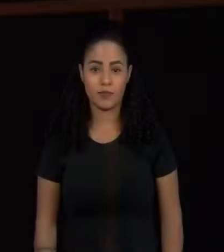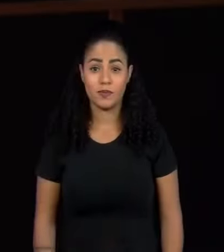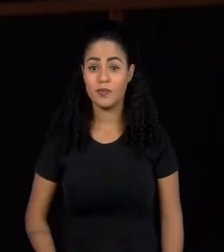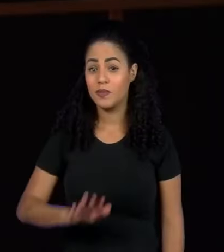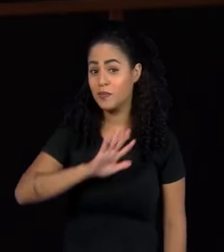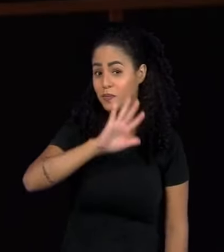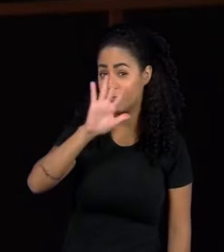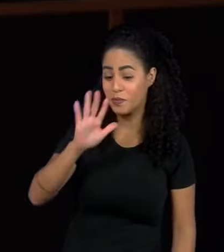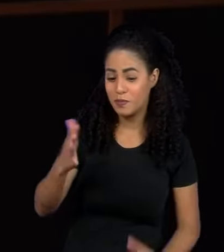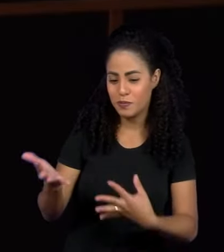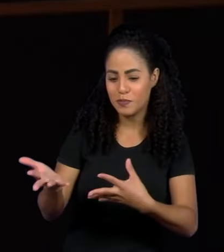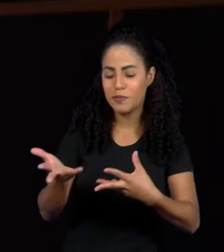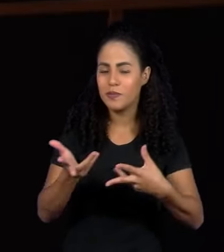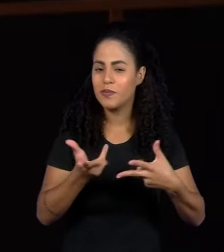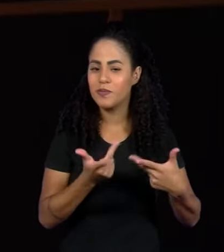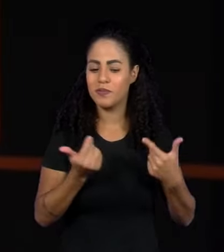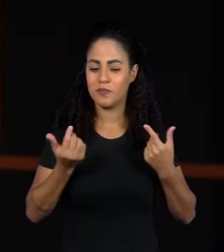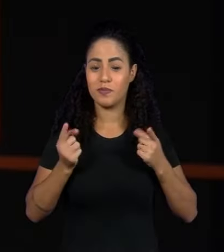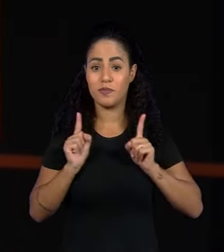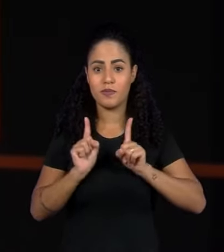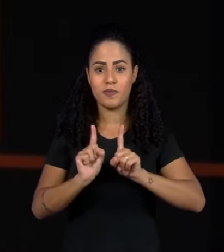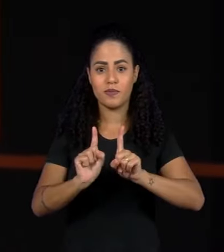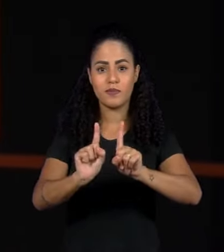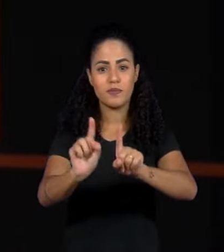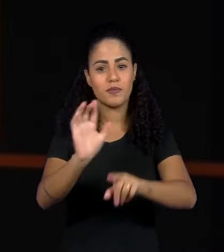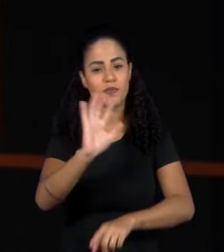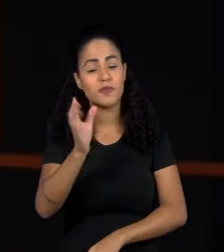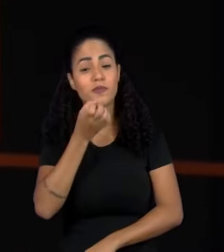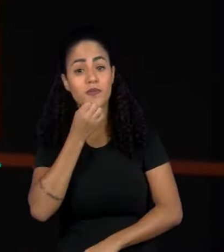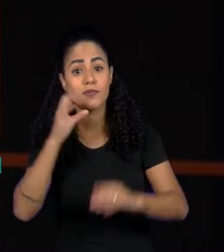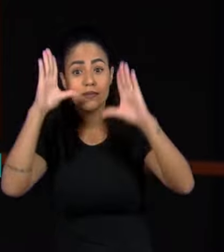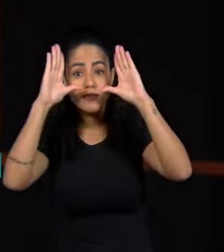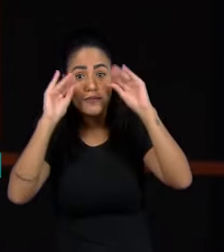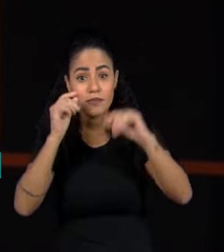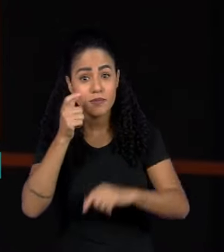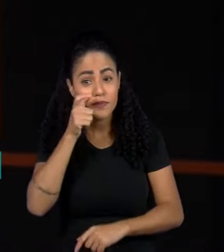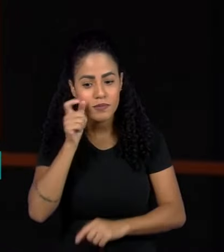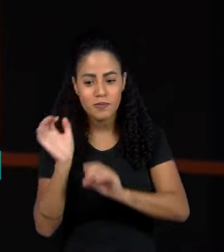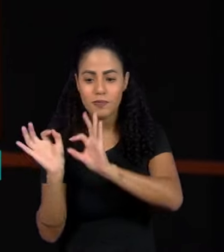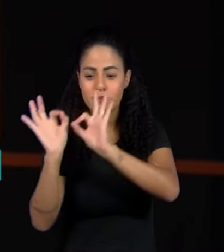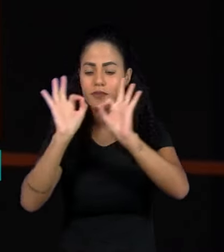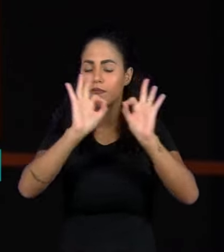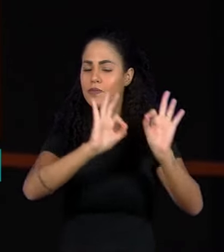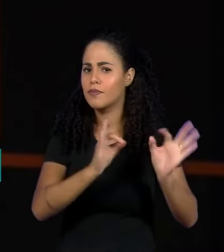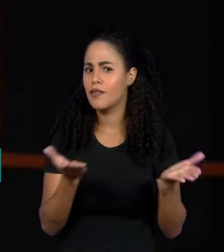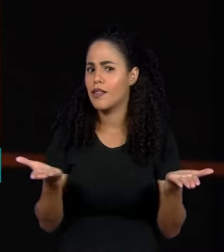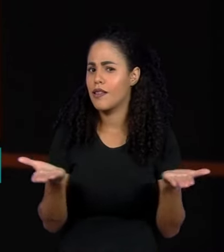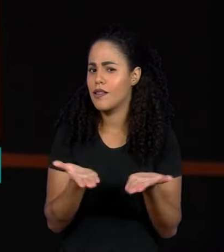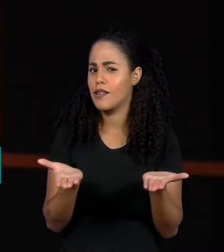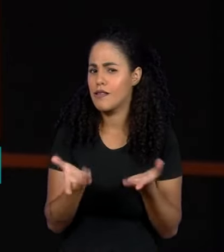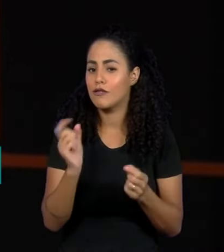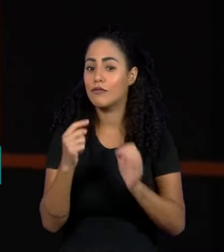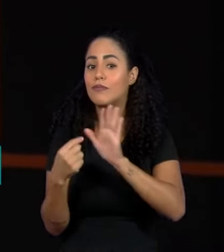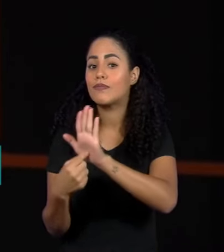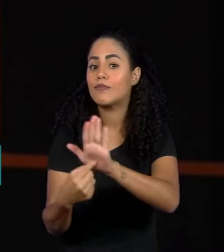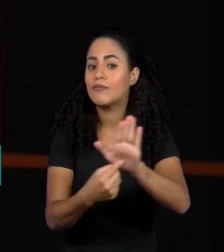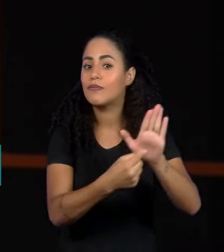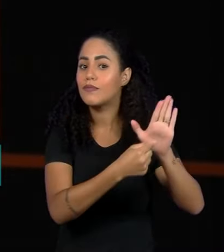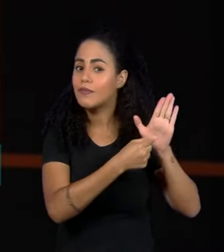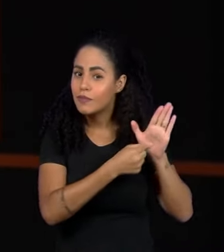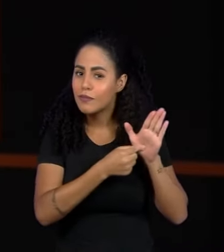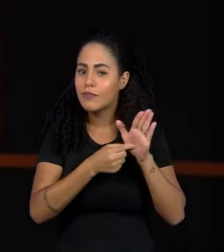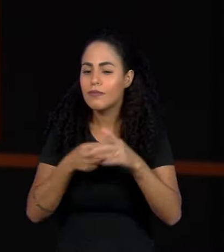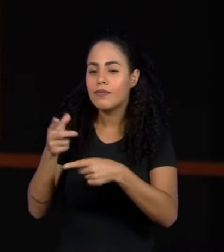Olá, sejam bem-vindos ao Persona. Boa noite a todos que nos acompanham. No programa de hoje, vamos exibir mais uma série